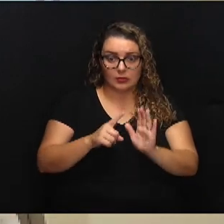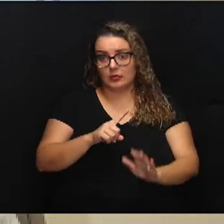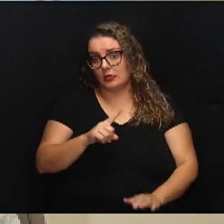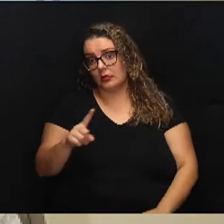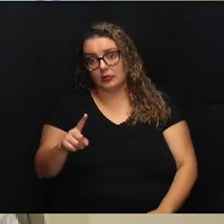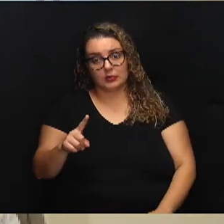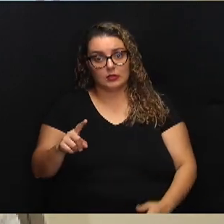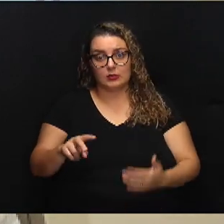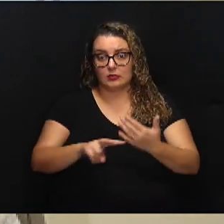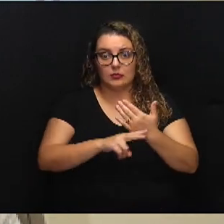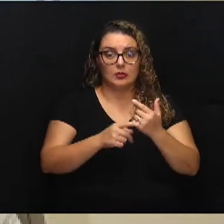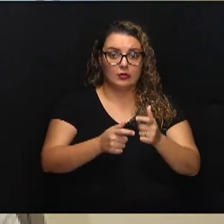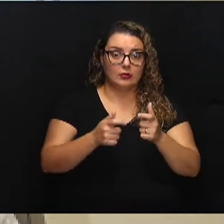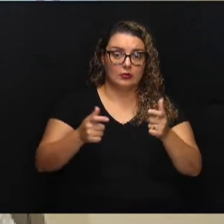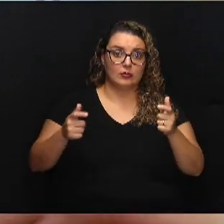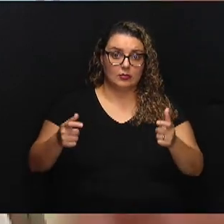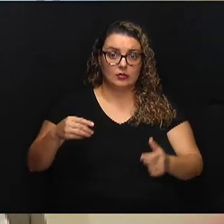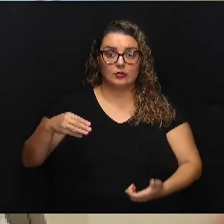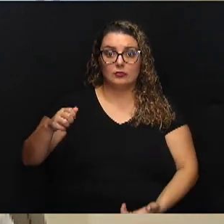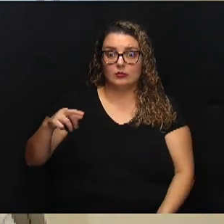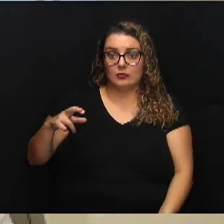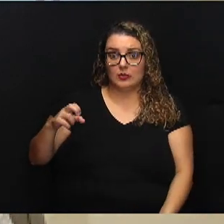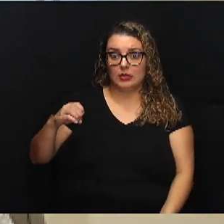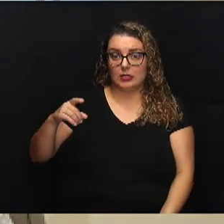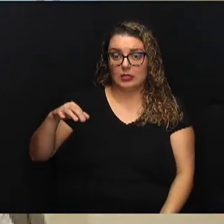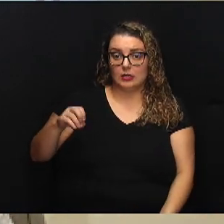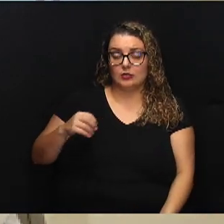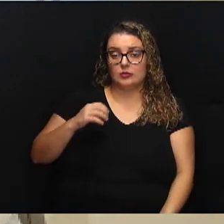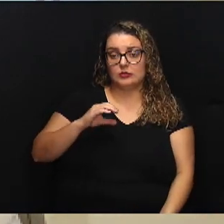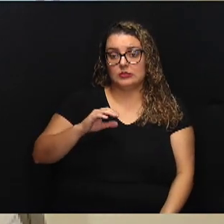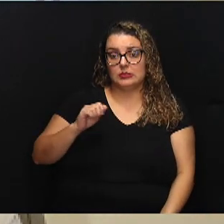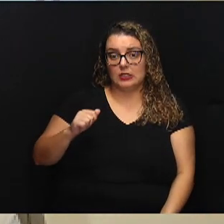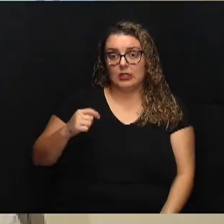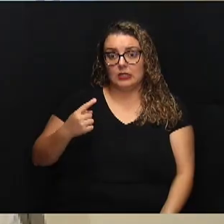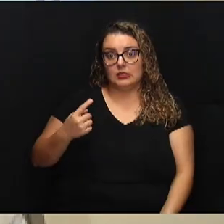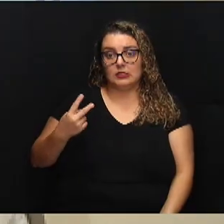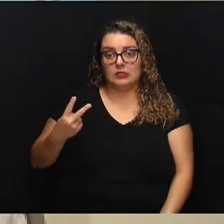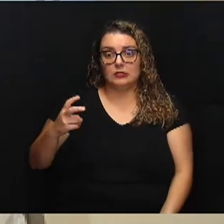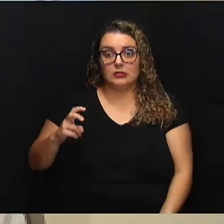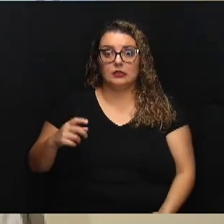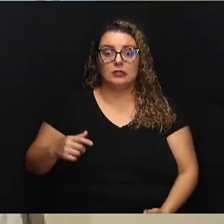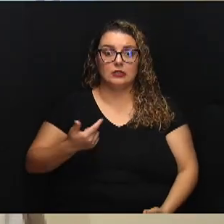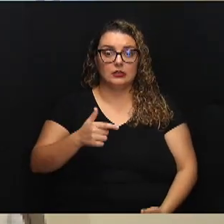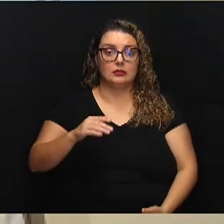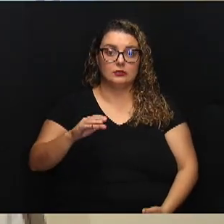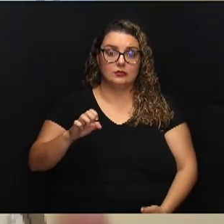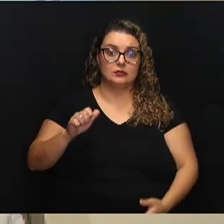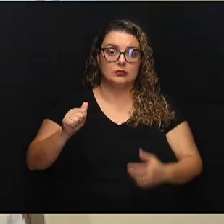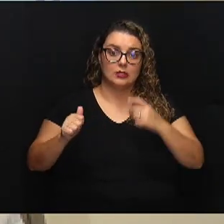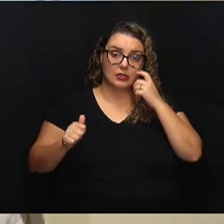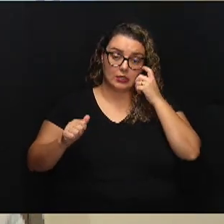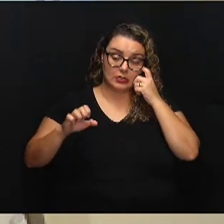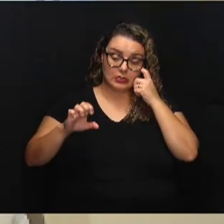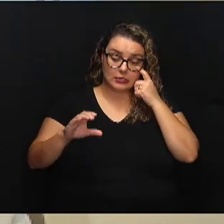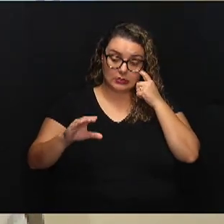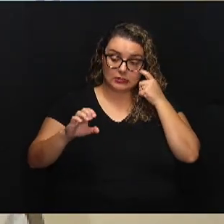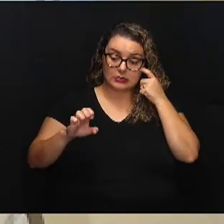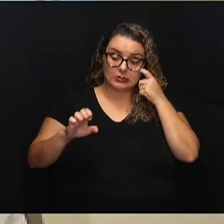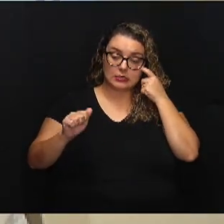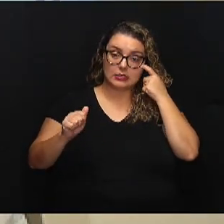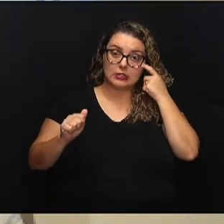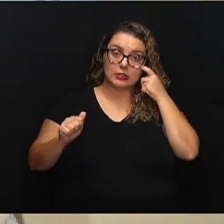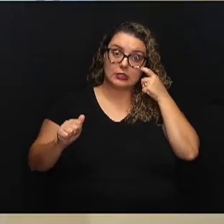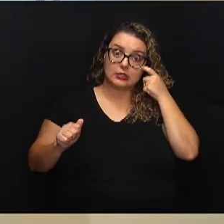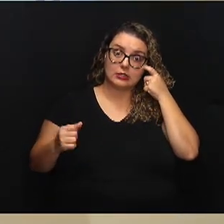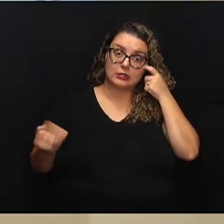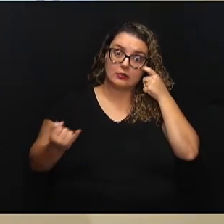corresponde ao aumento de marcador do CA-125, nem do CEA. Outro dado, assim, que eu acho importante a gente falar, que